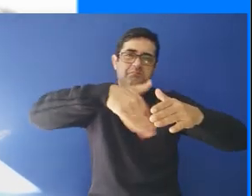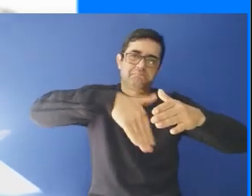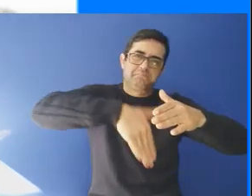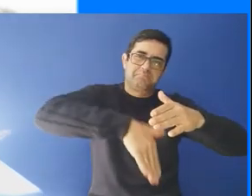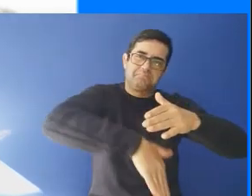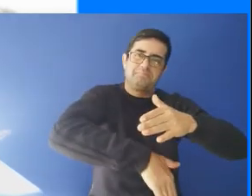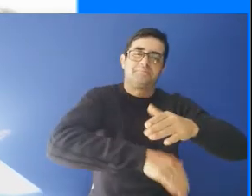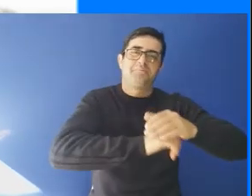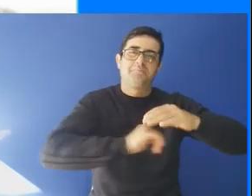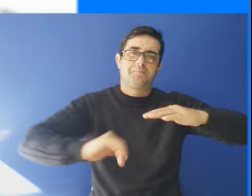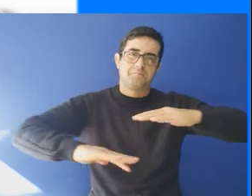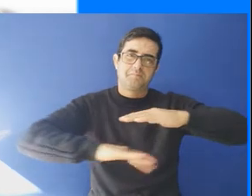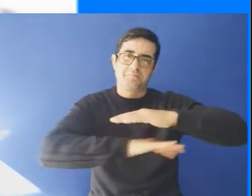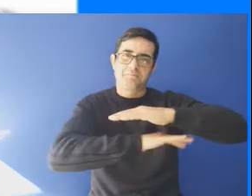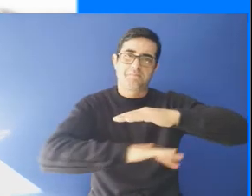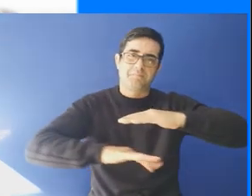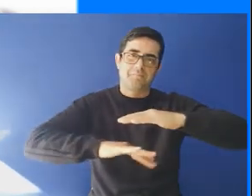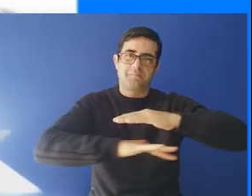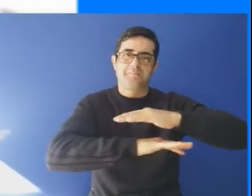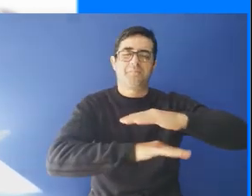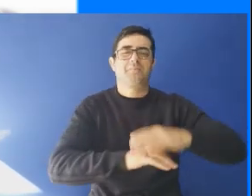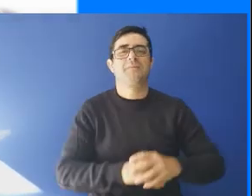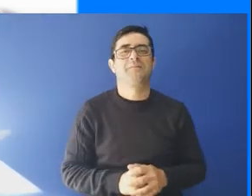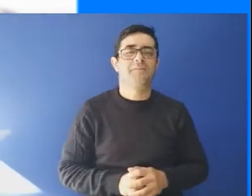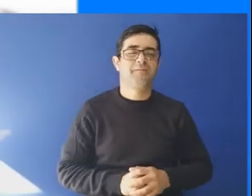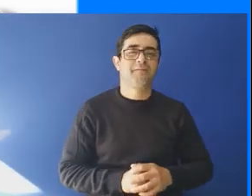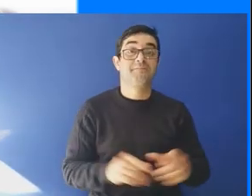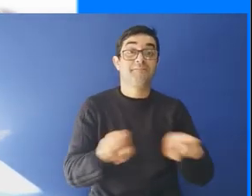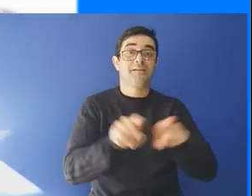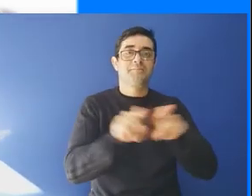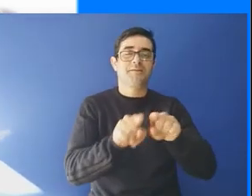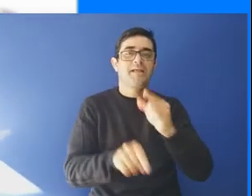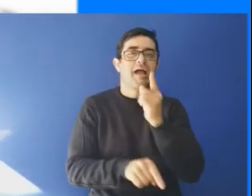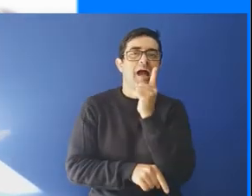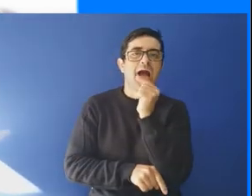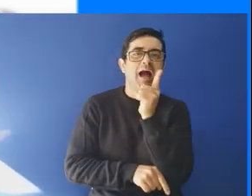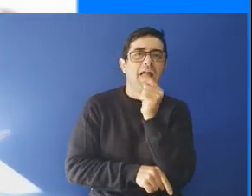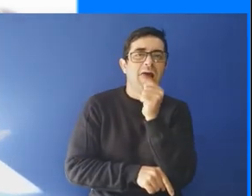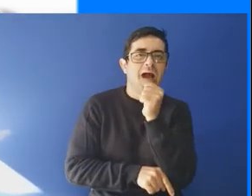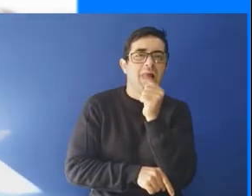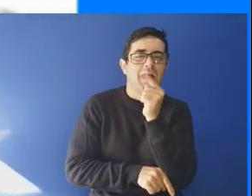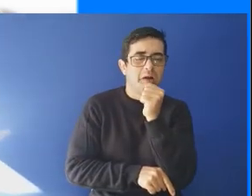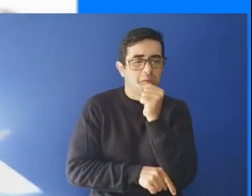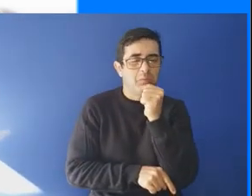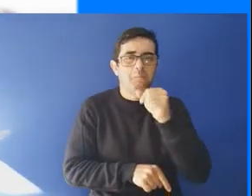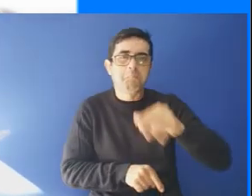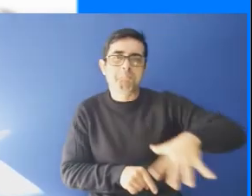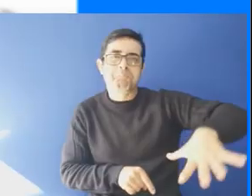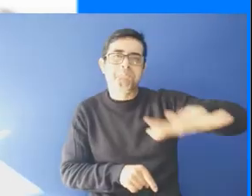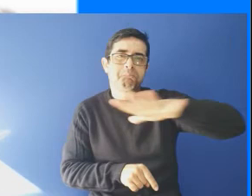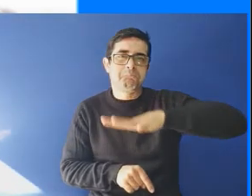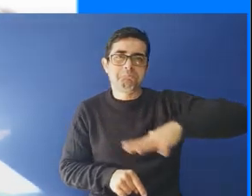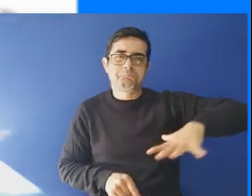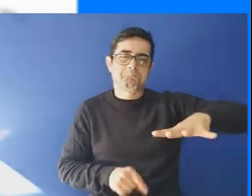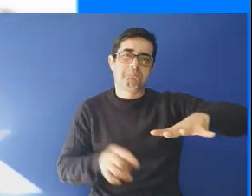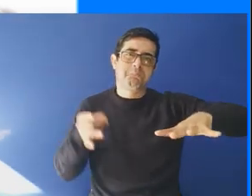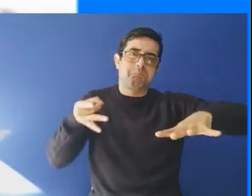contaminar os lençóis subterrâneos, por exemplo. E, finalmente, uma vez na água, né, eles podem novamente